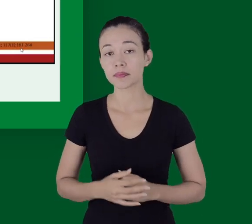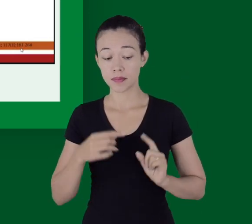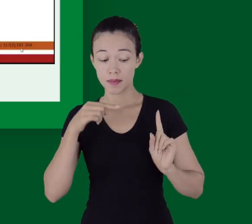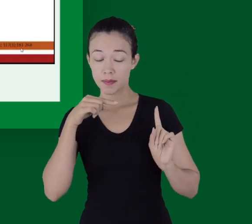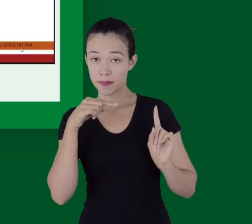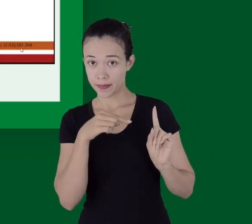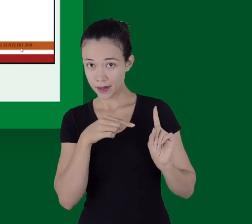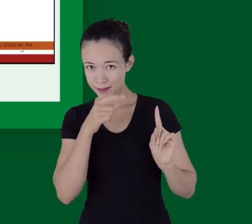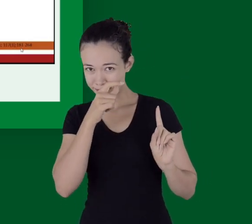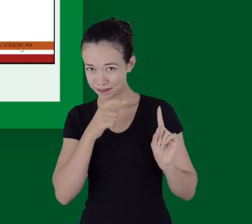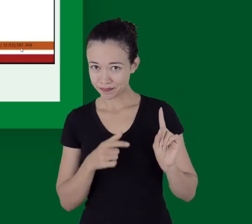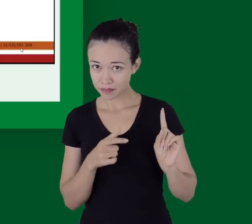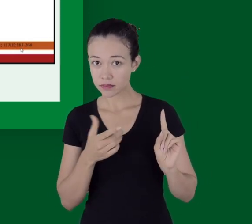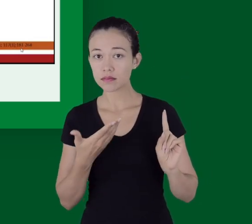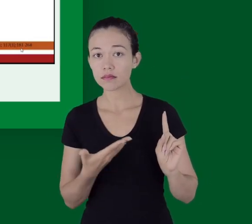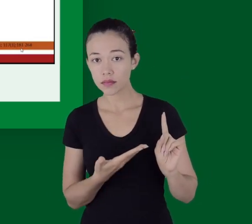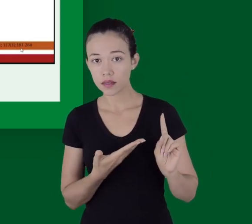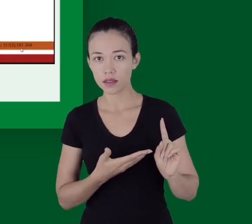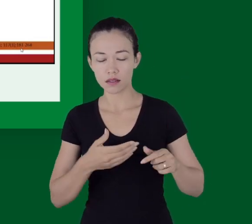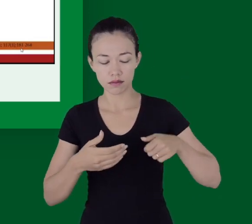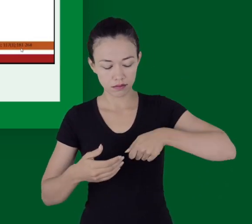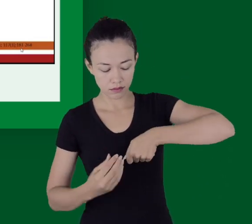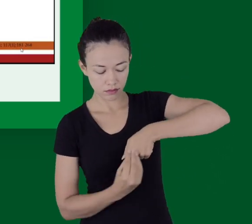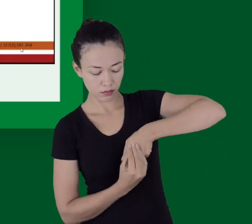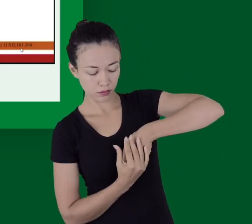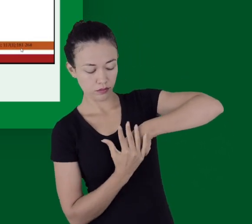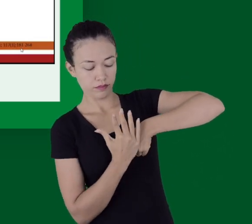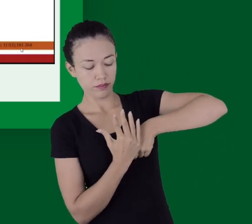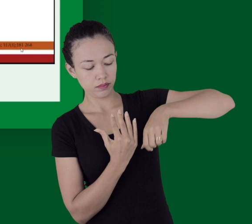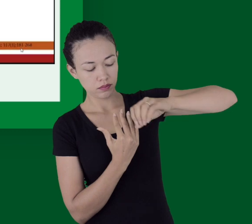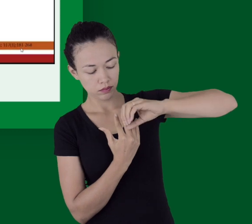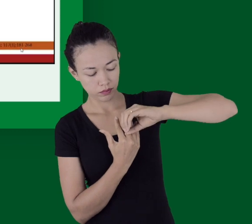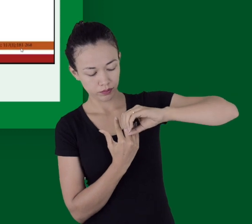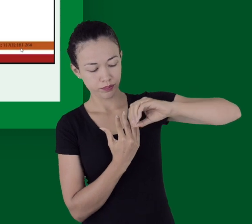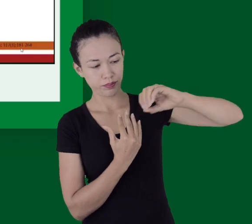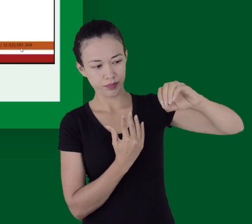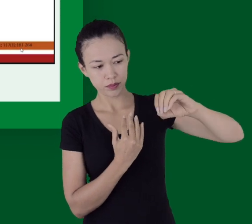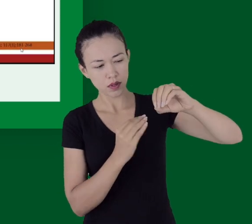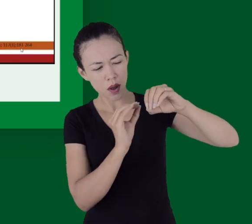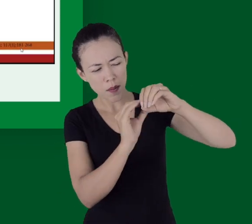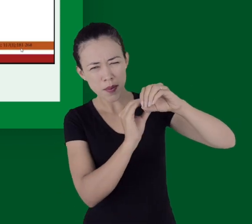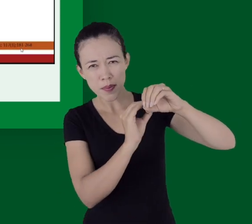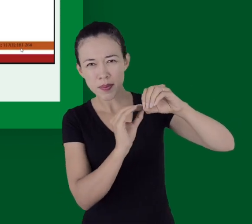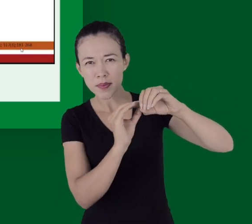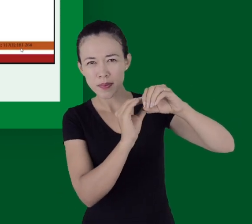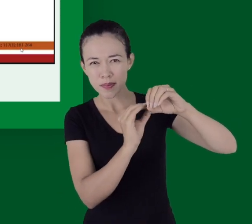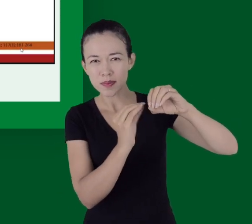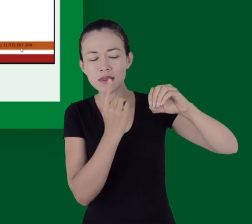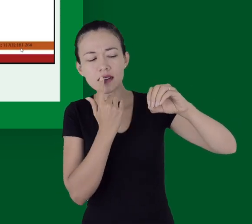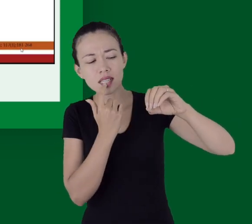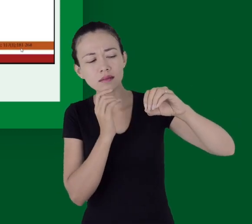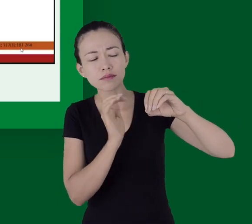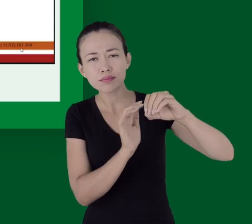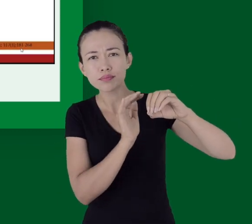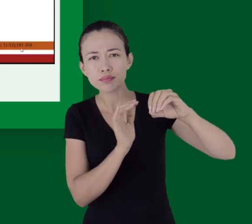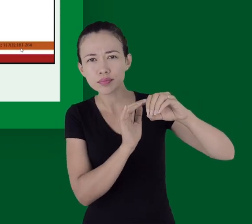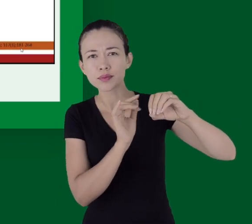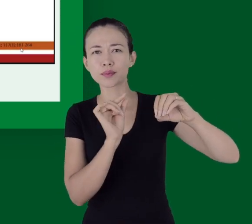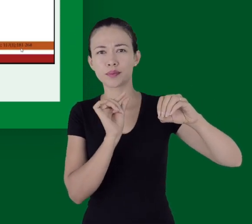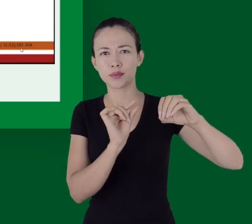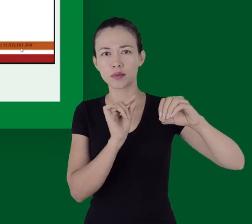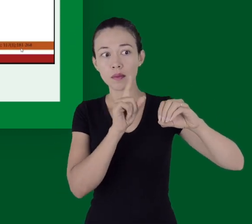síndrome coronariana aguda, a gente já fez esse diagnóstico. Por que a gente não pode falar que ele está infartando? Porque o infarto, ele necessariamente precisa